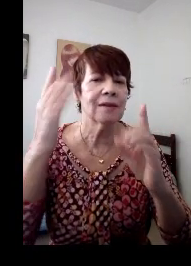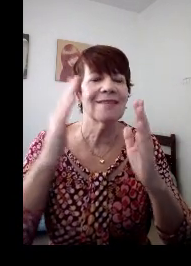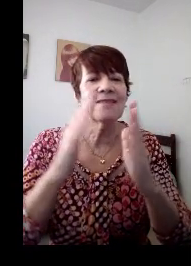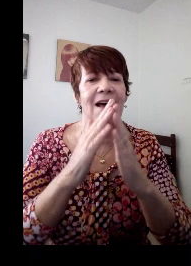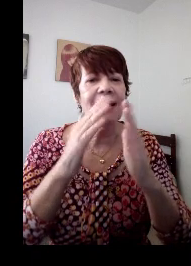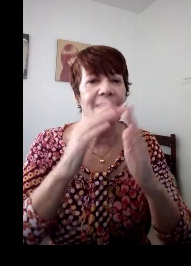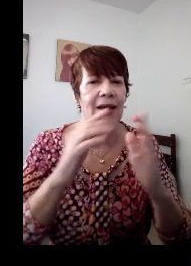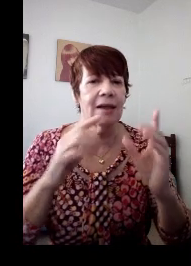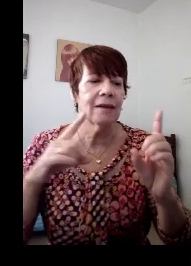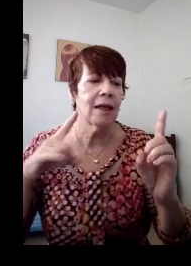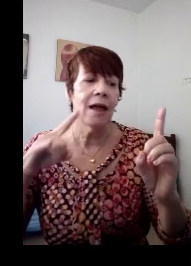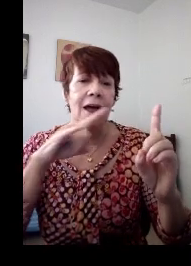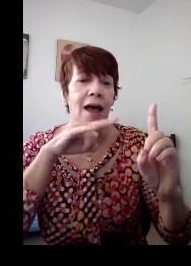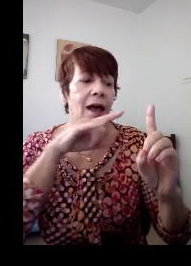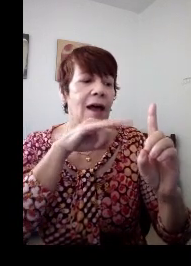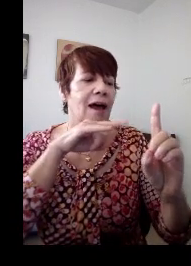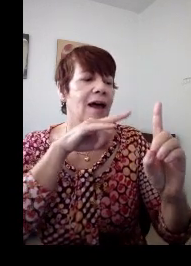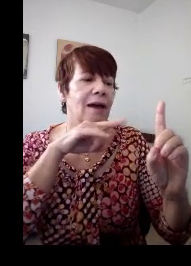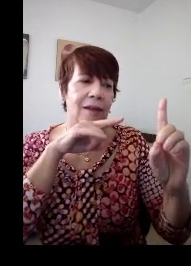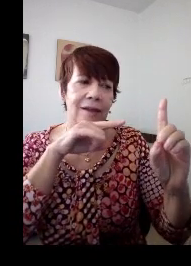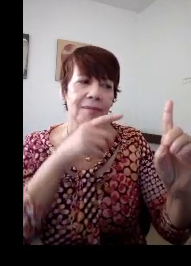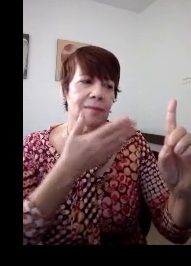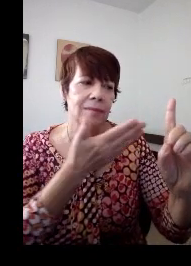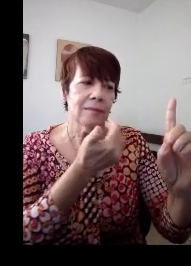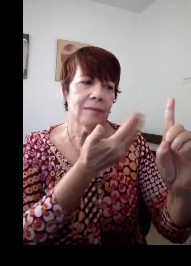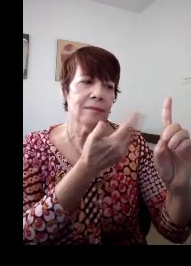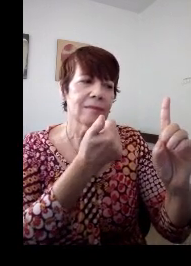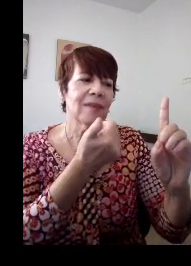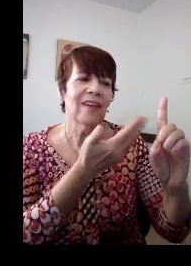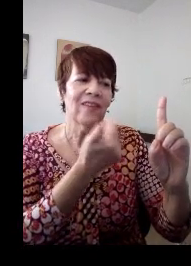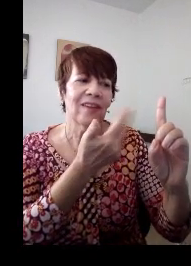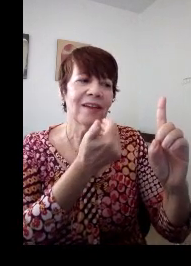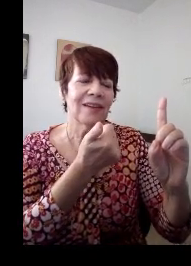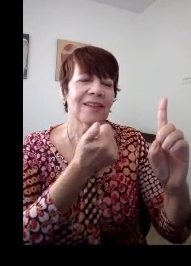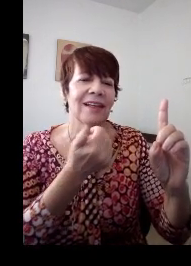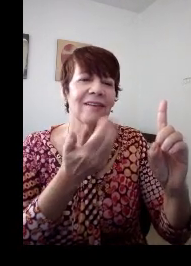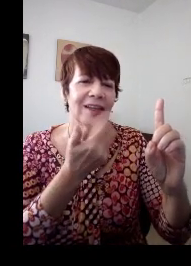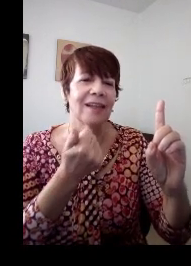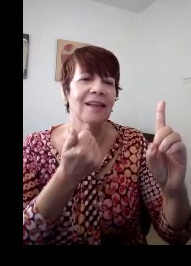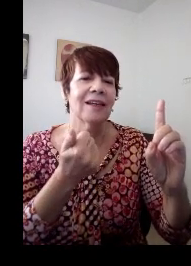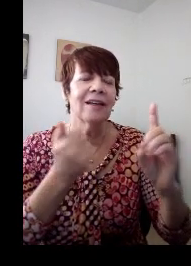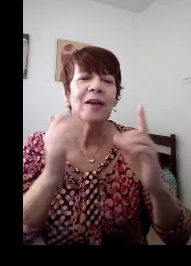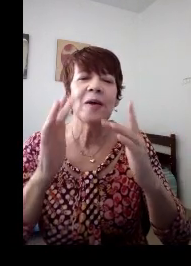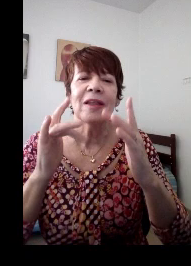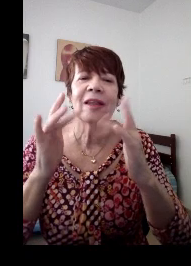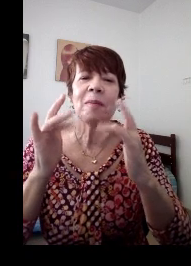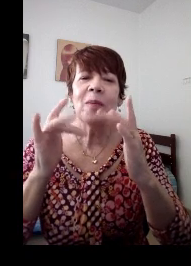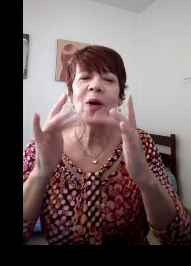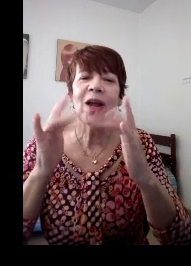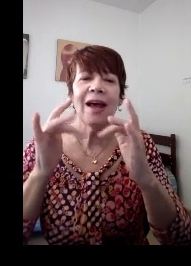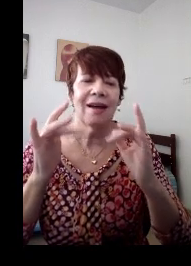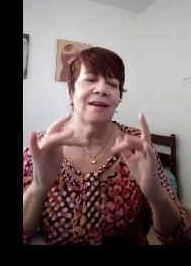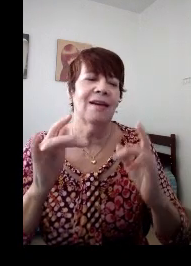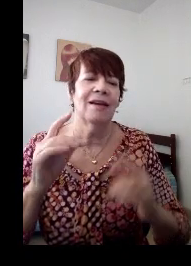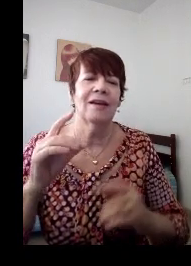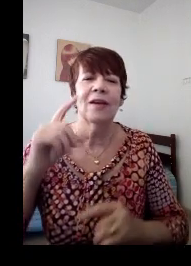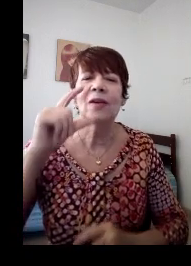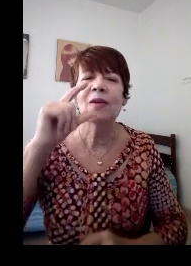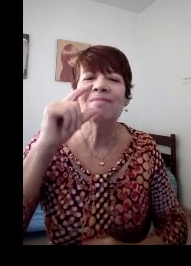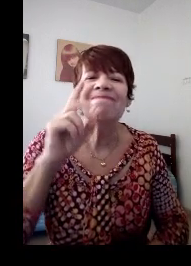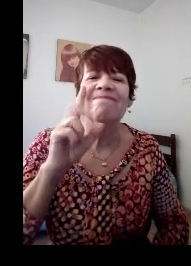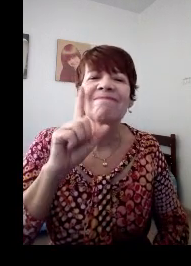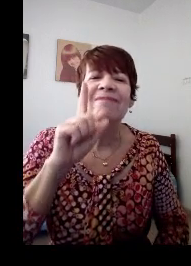casa e foi tentar seduzir. Ela foi tentar seduzir José com